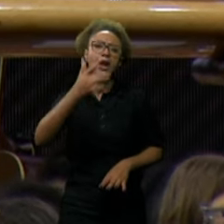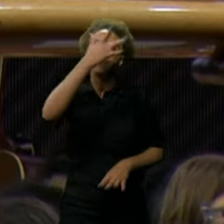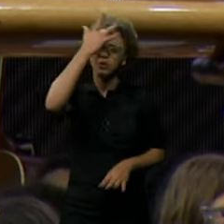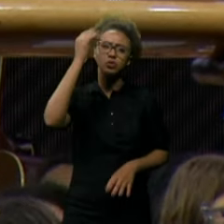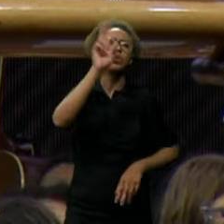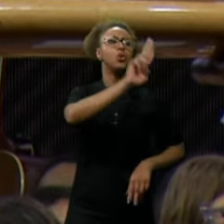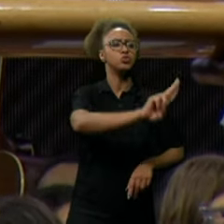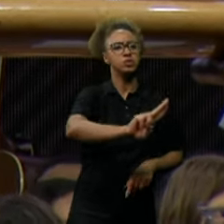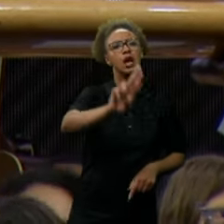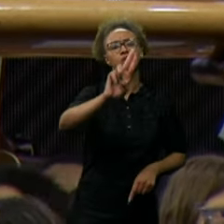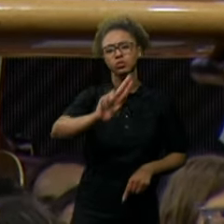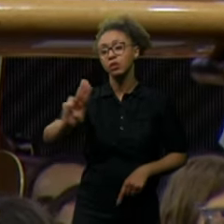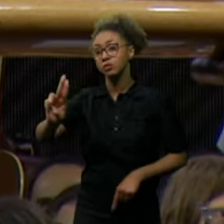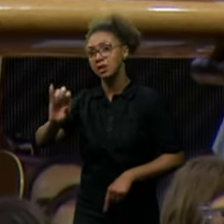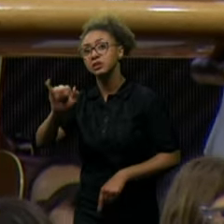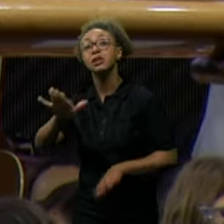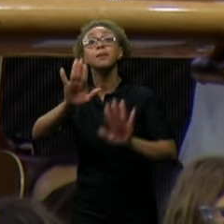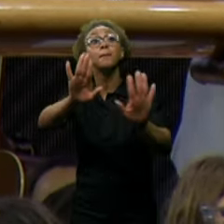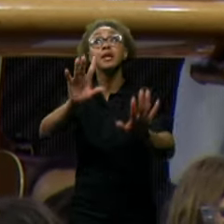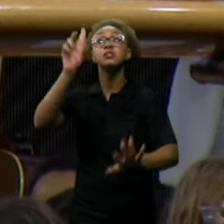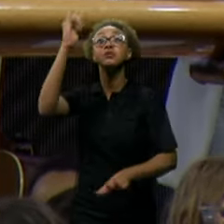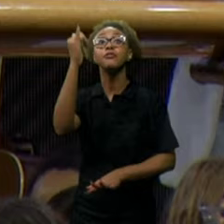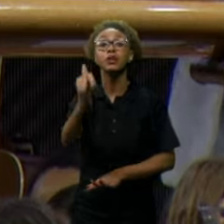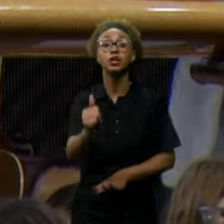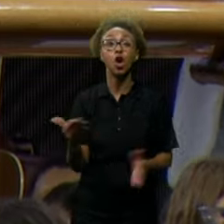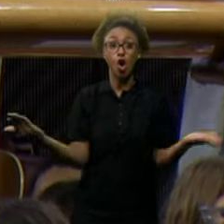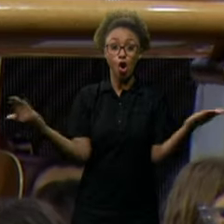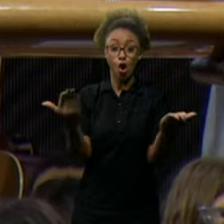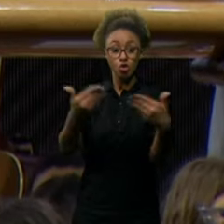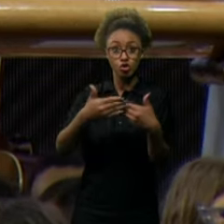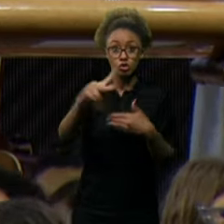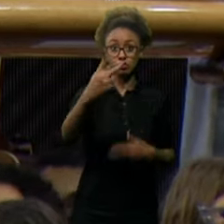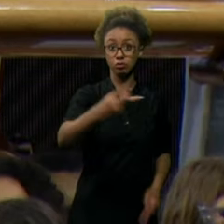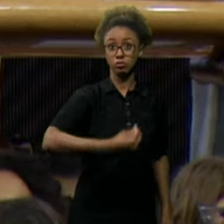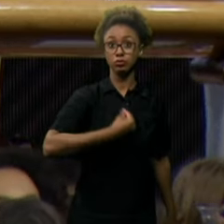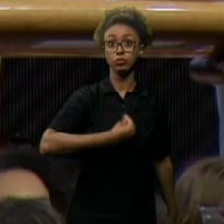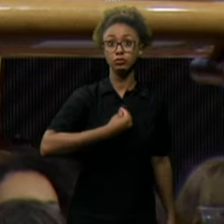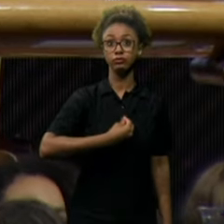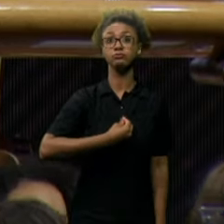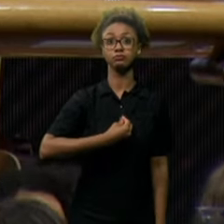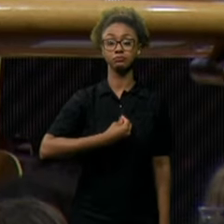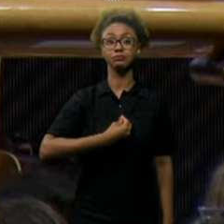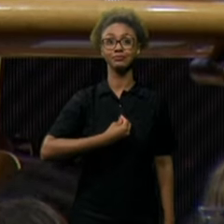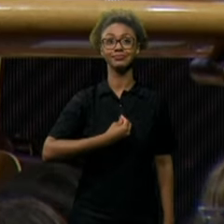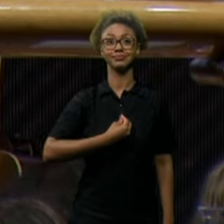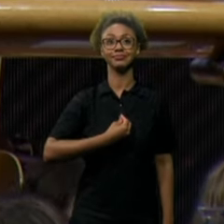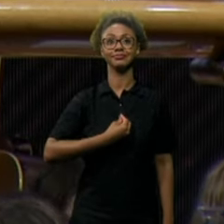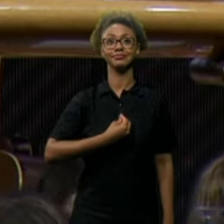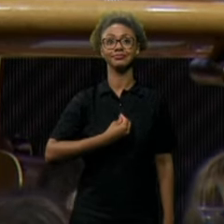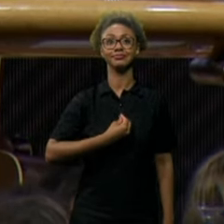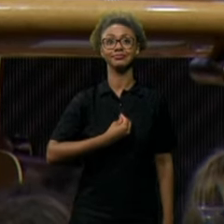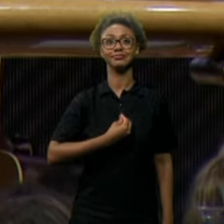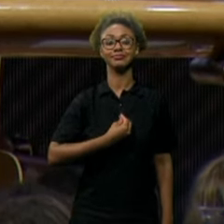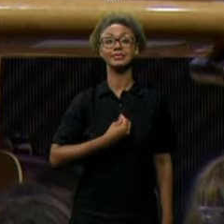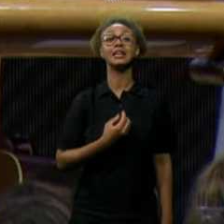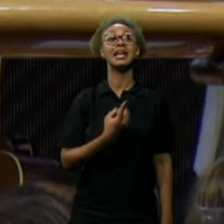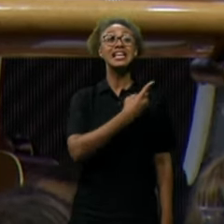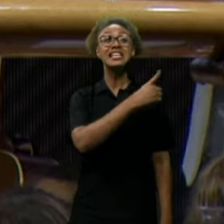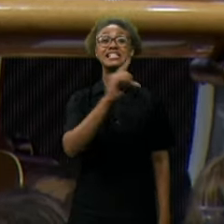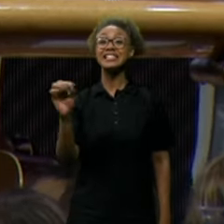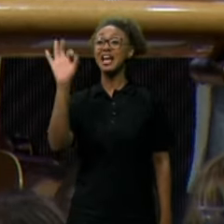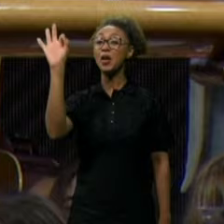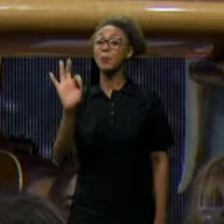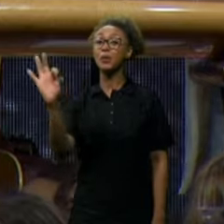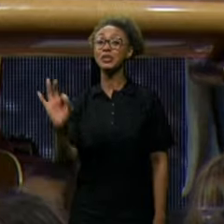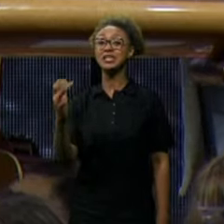mente só que Deus está dizendo partir de hoje na tua vida conta 100% com